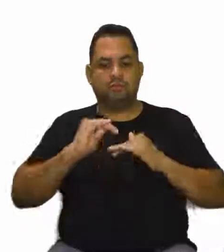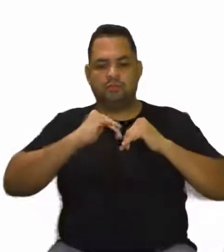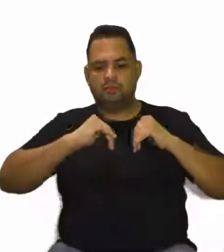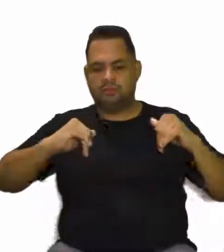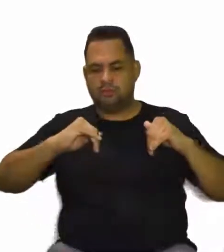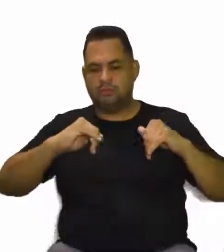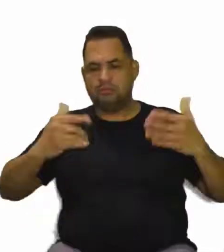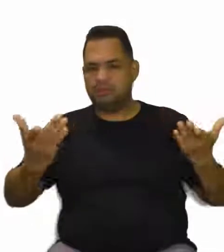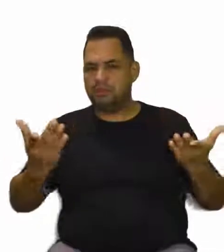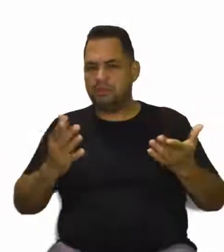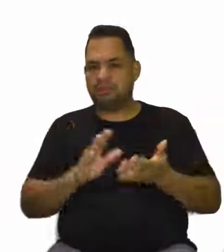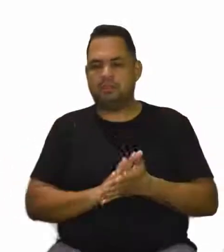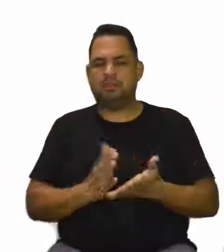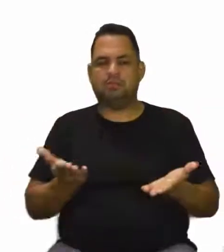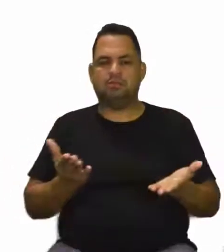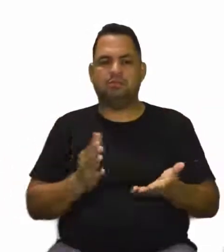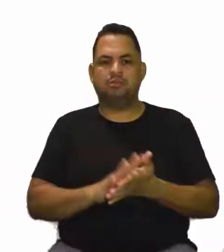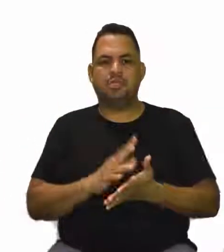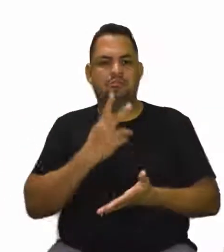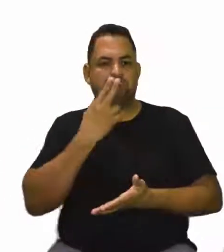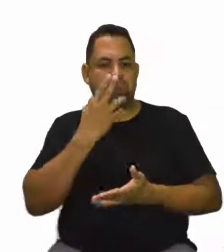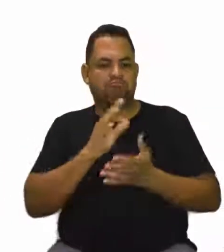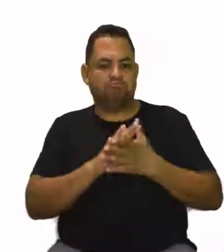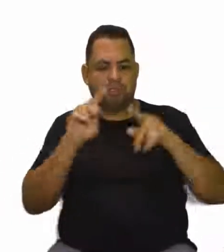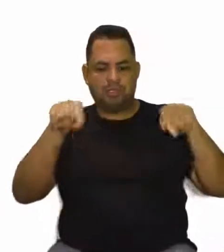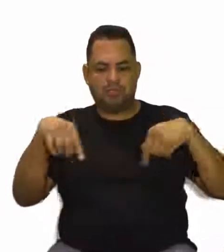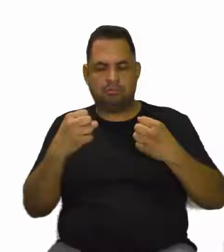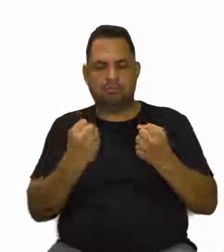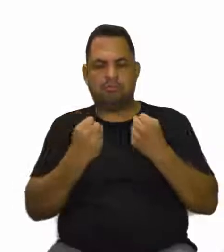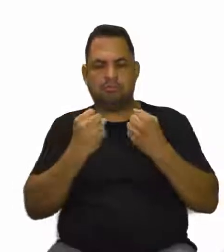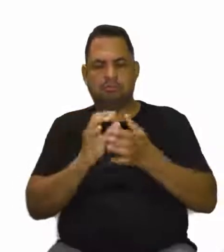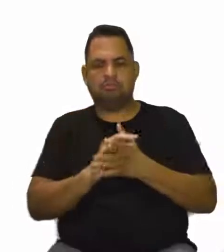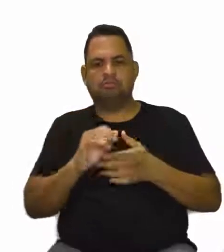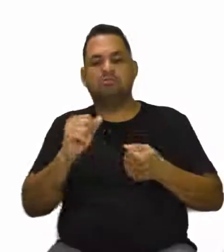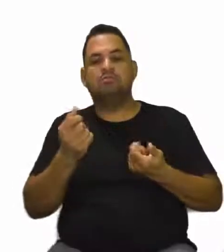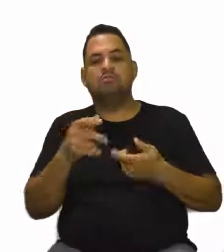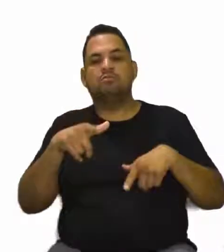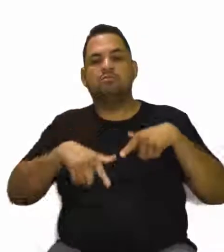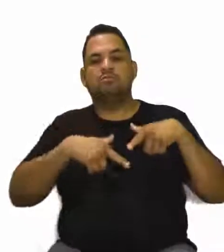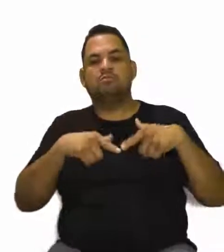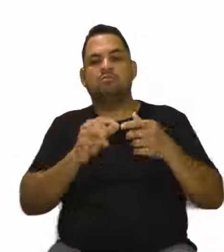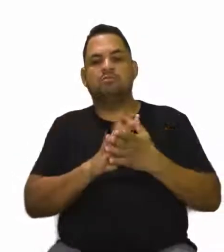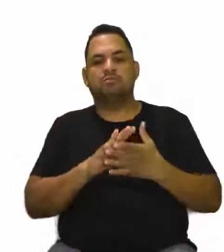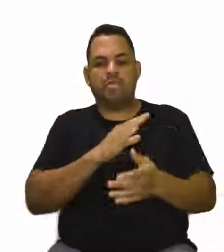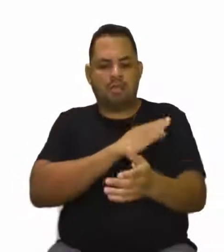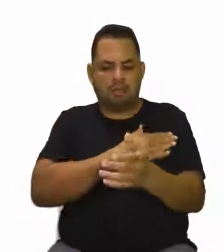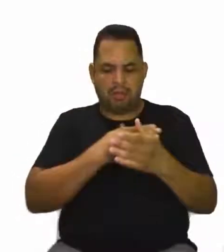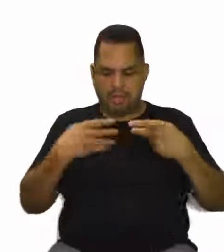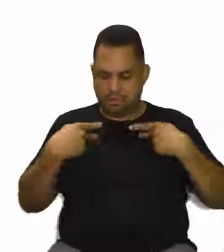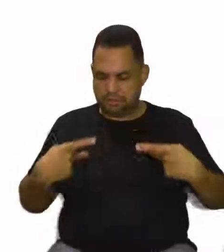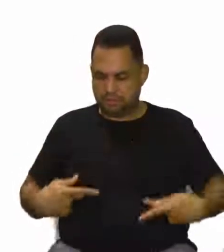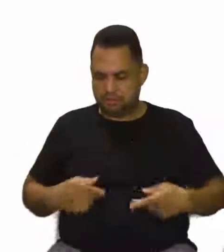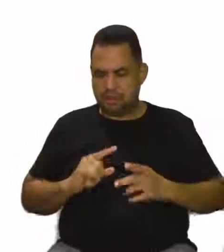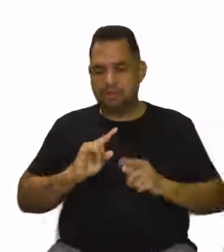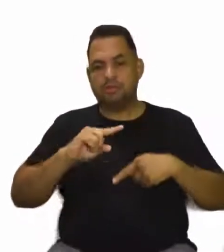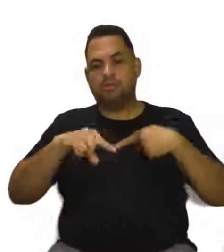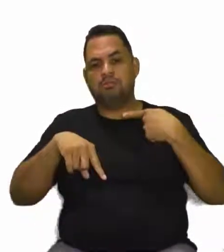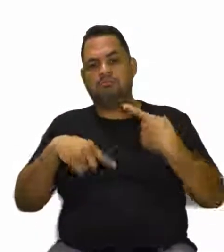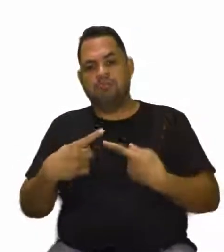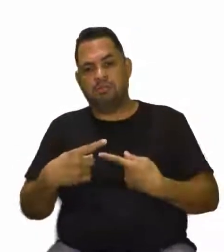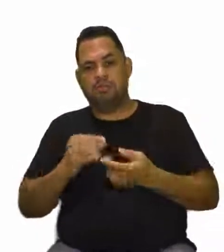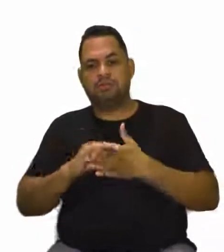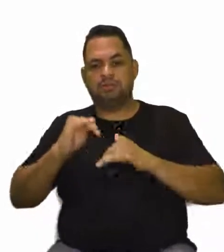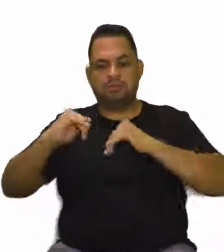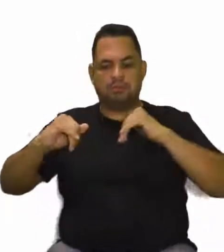que nem seria numa academia de musculação, por exemplo, que você vai lá e trabalha determinado segmento e depois